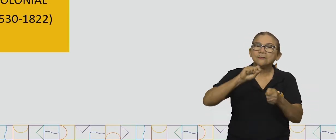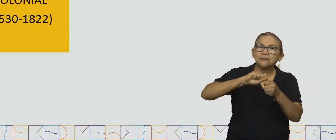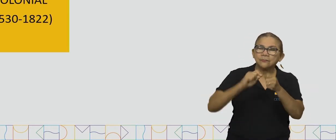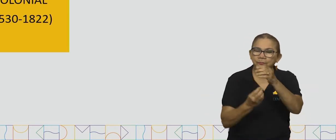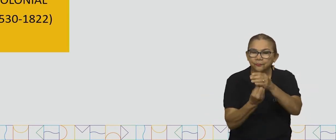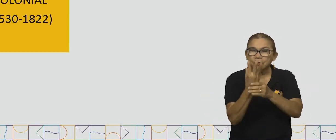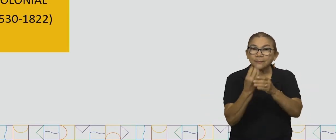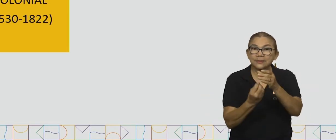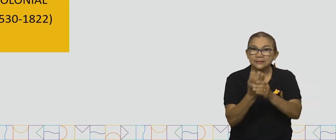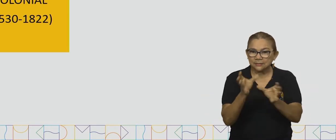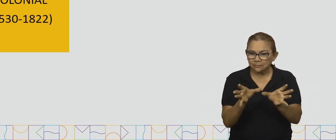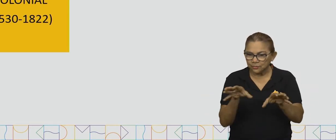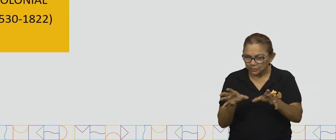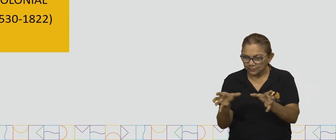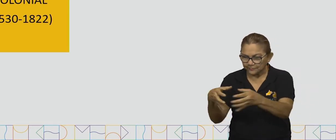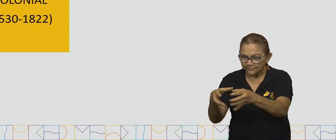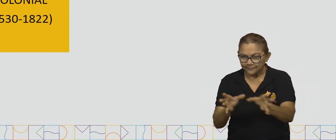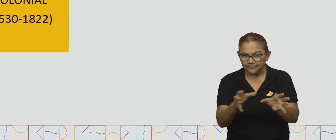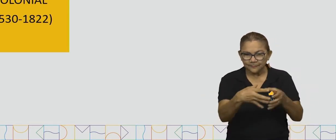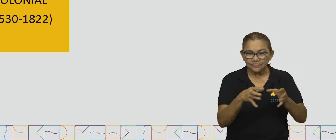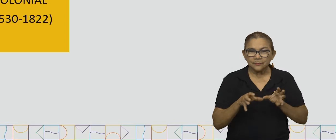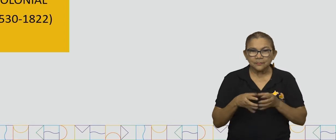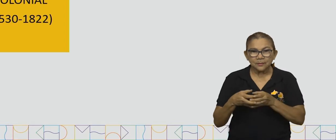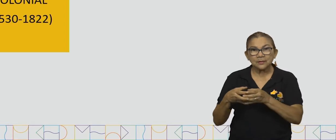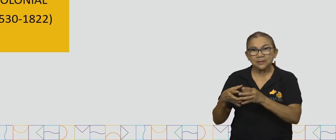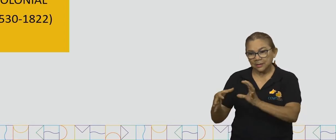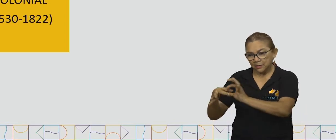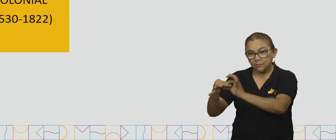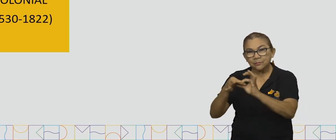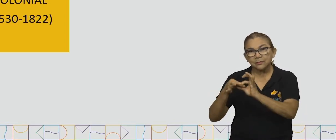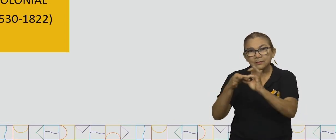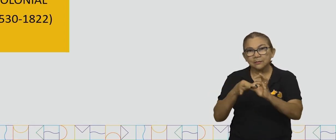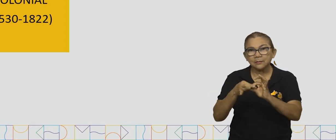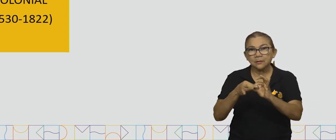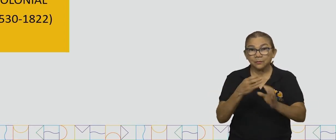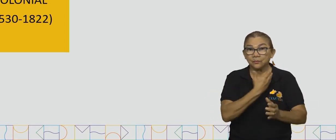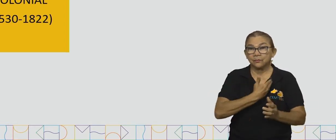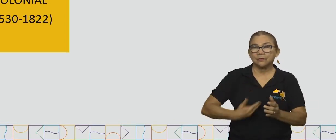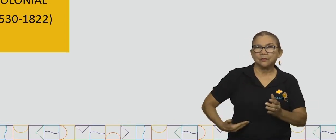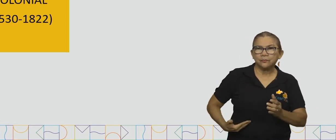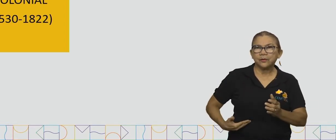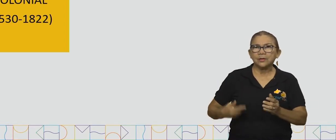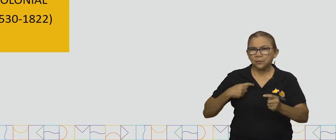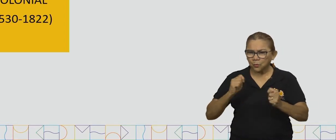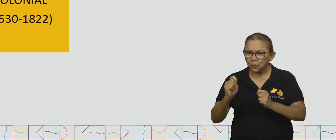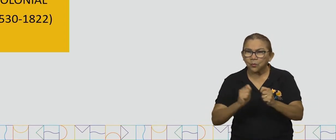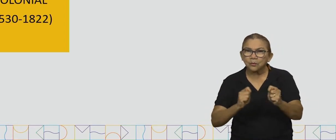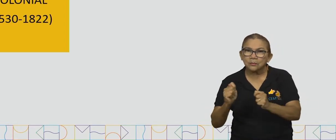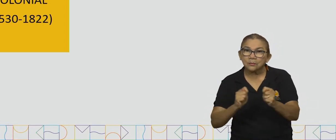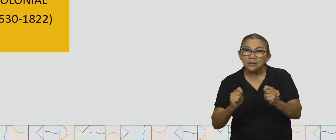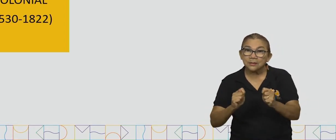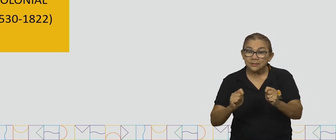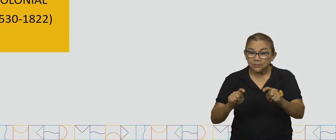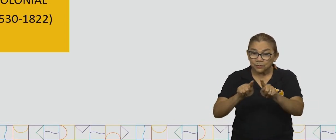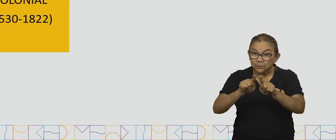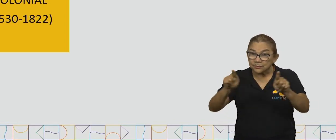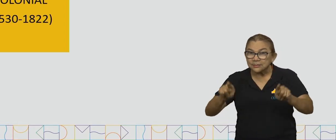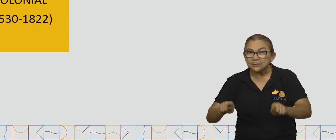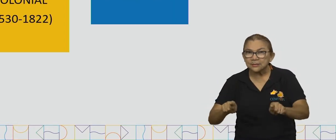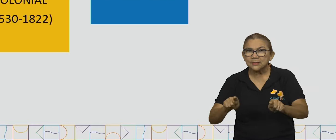geral, das divisões e reunificações dos governos, buscando controlar de forma mais eficiente a colônia.